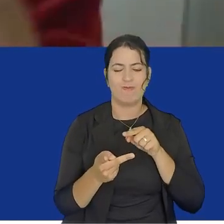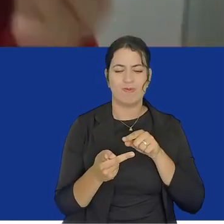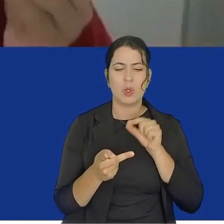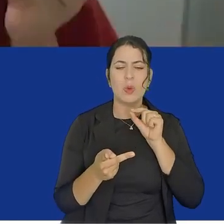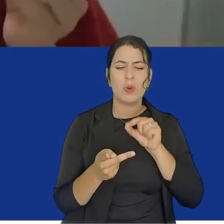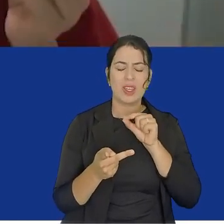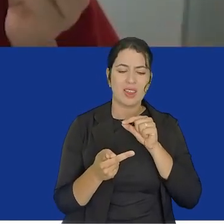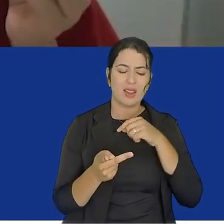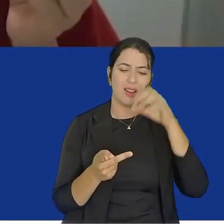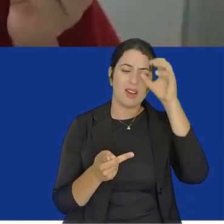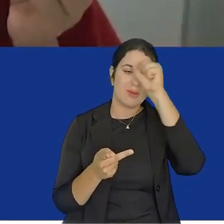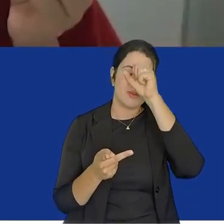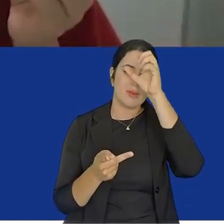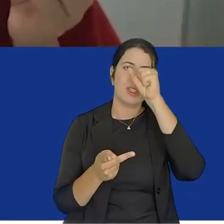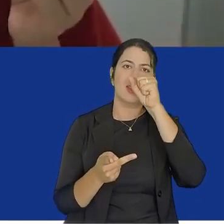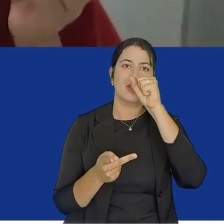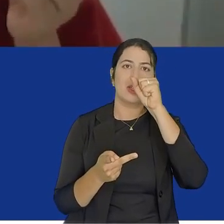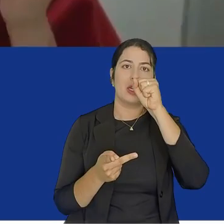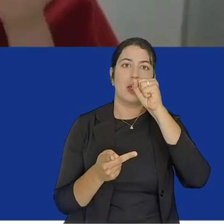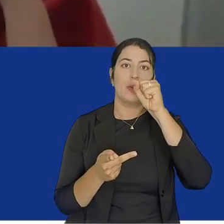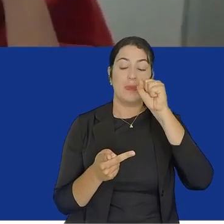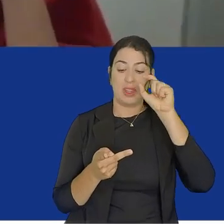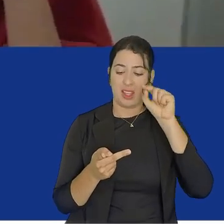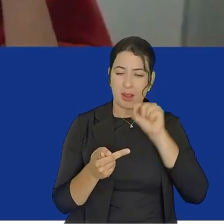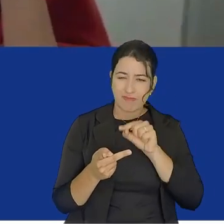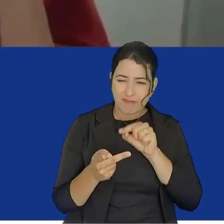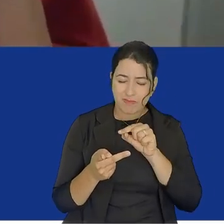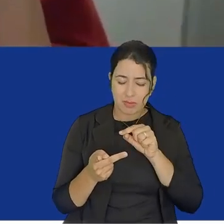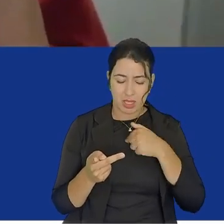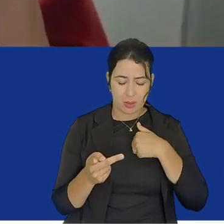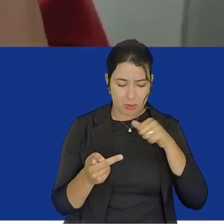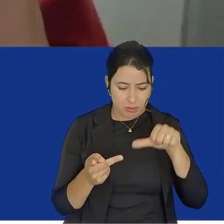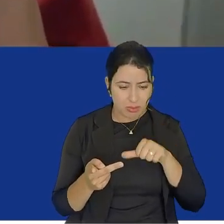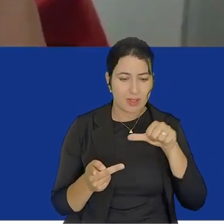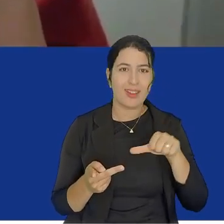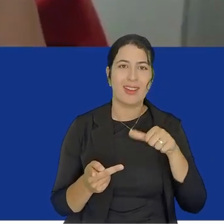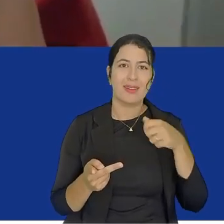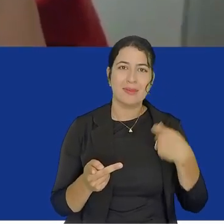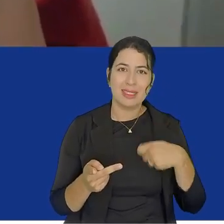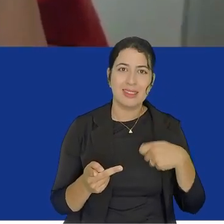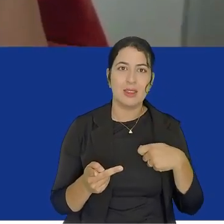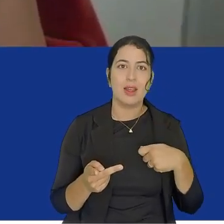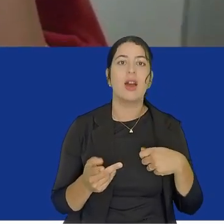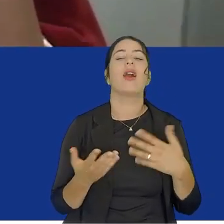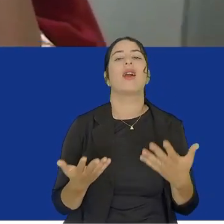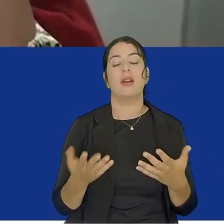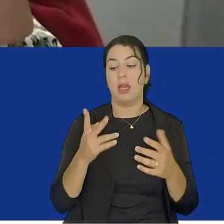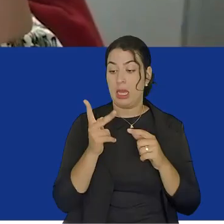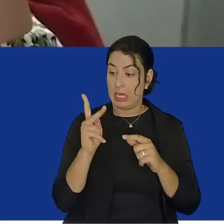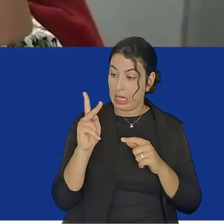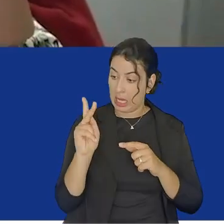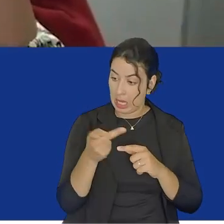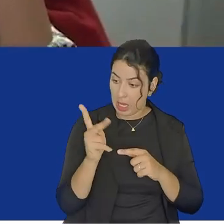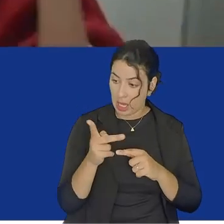transformação, eu ressignifico o erro. Tem uma história que eu gosto muito de contar, porque eu acho ela muito, muito, muito impactante. Eu estava uma vez dando